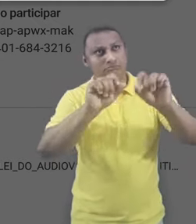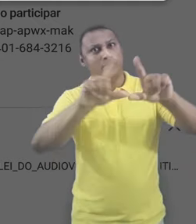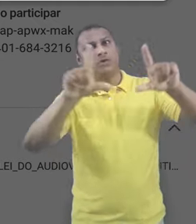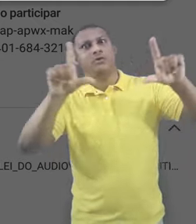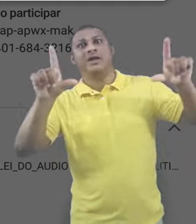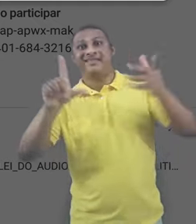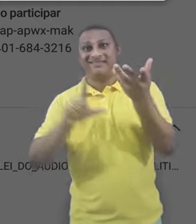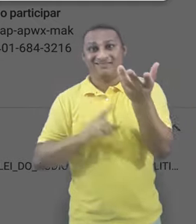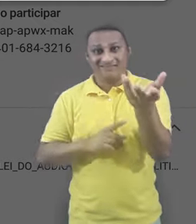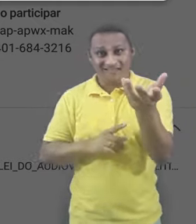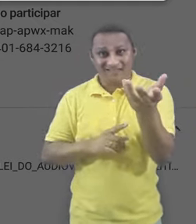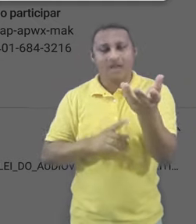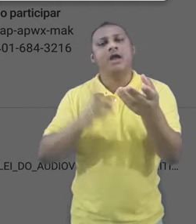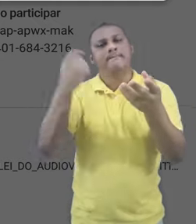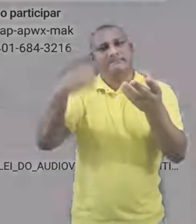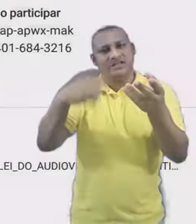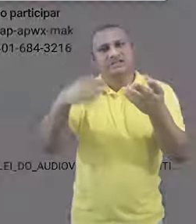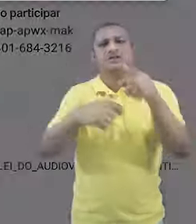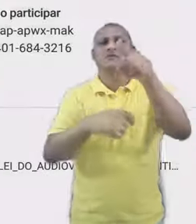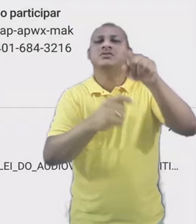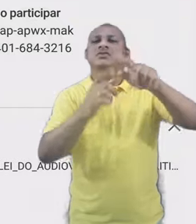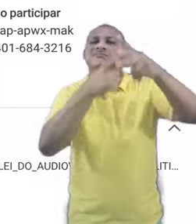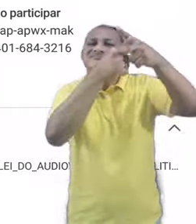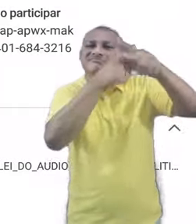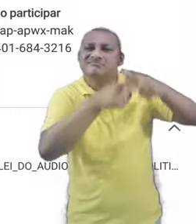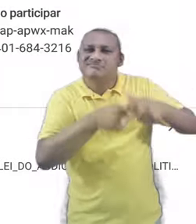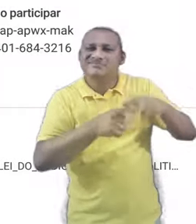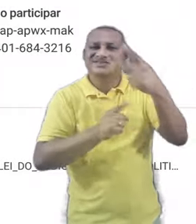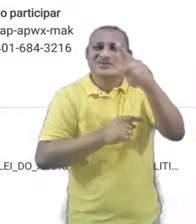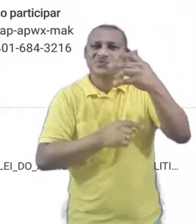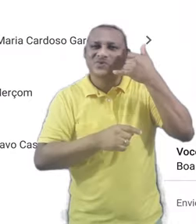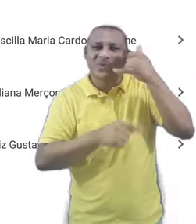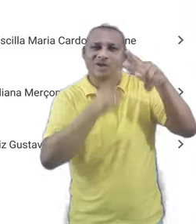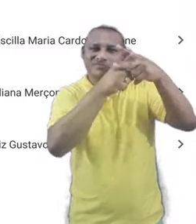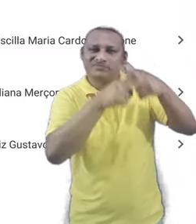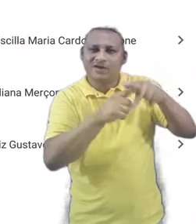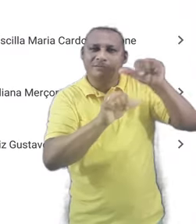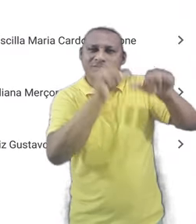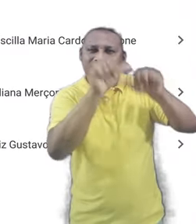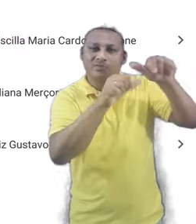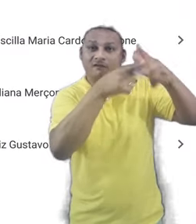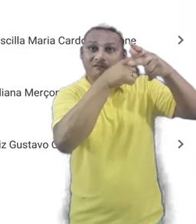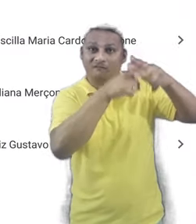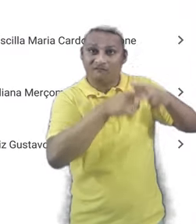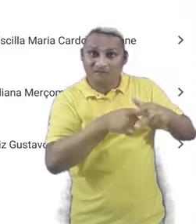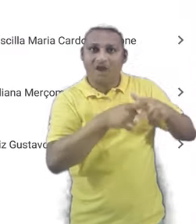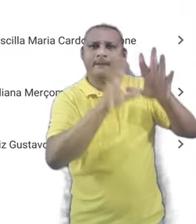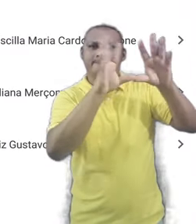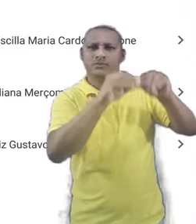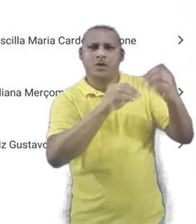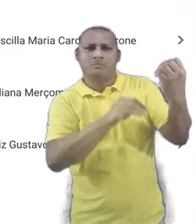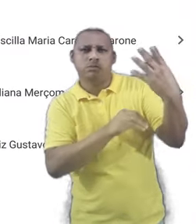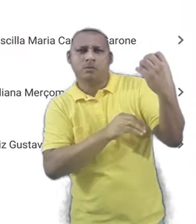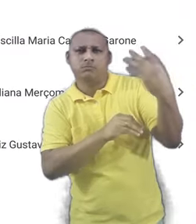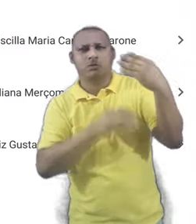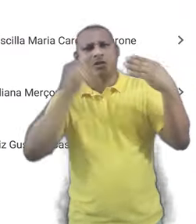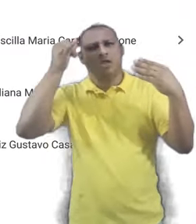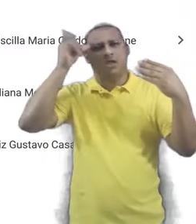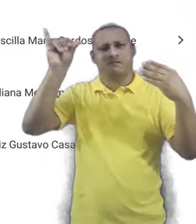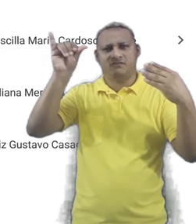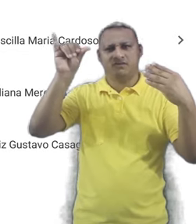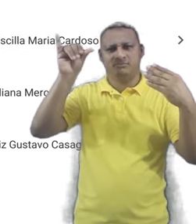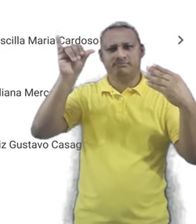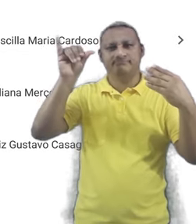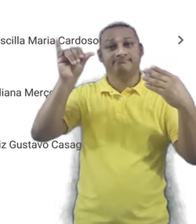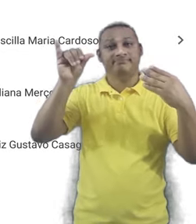que você use as configurações do celular para desativar as notificações durante a apresentação e para